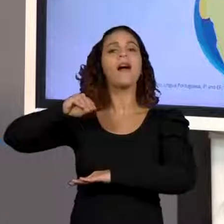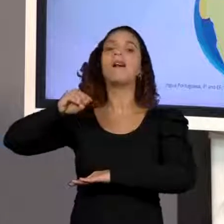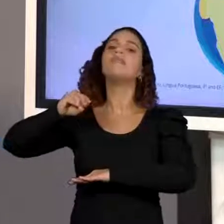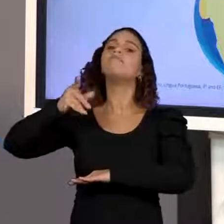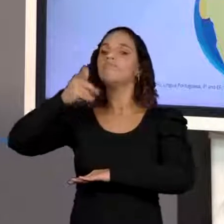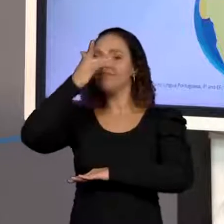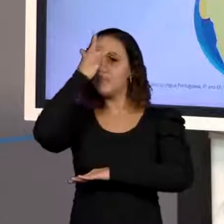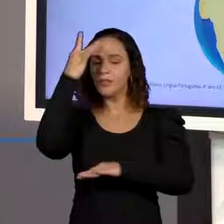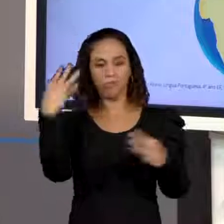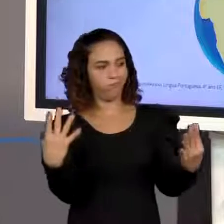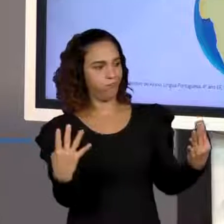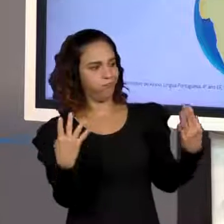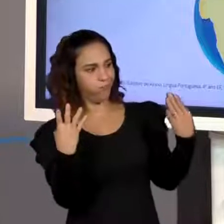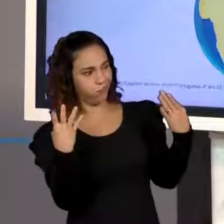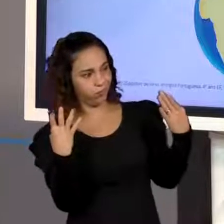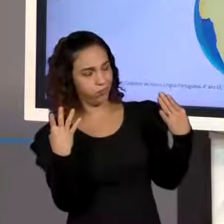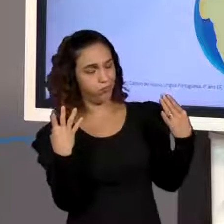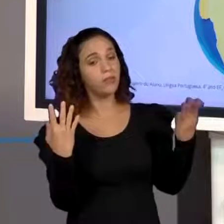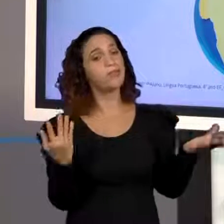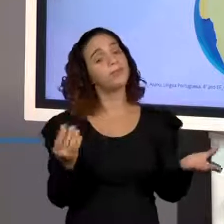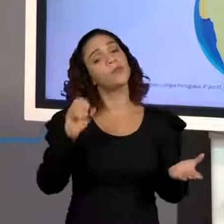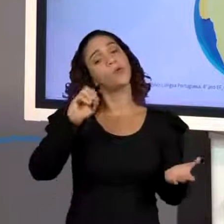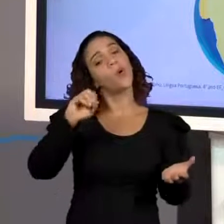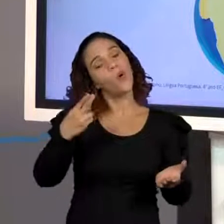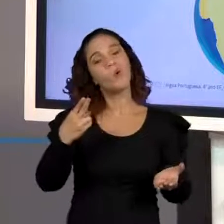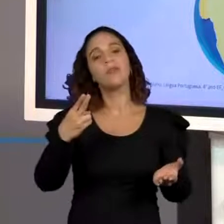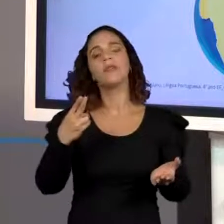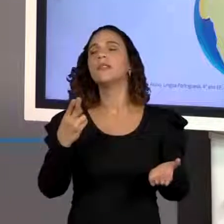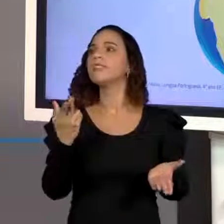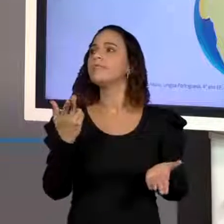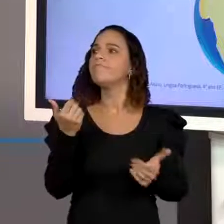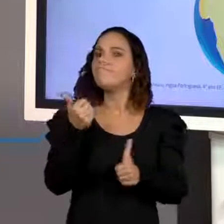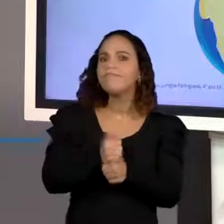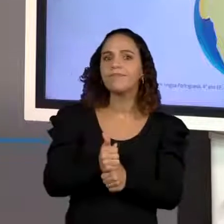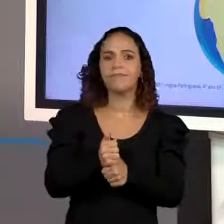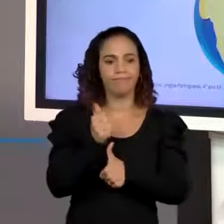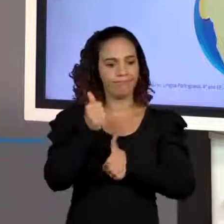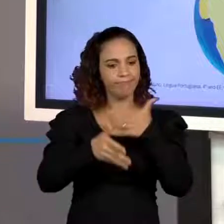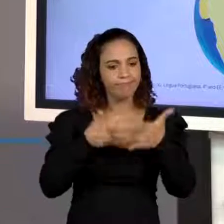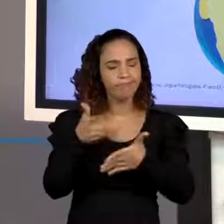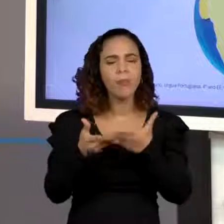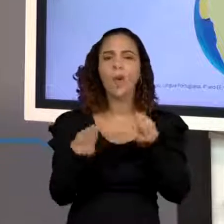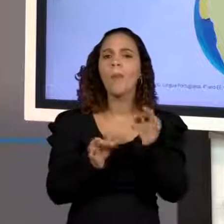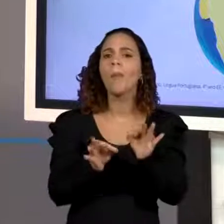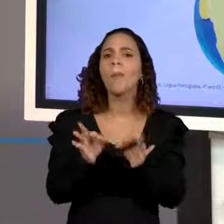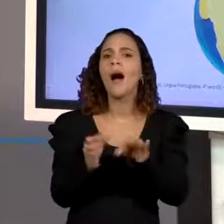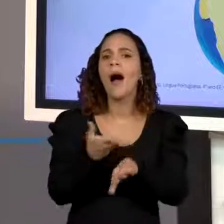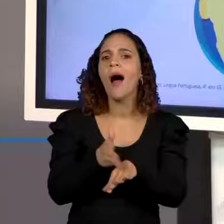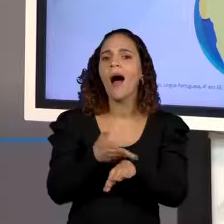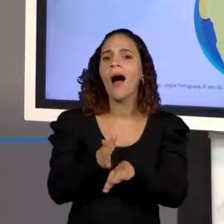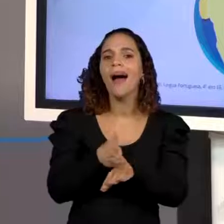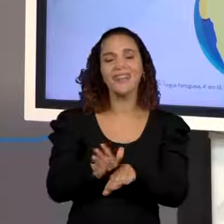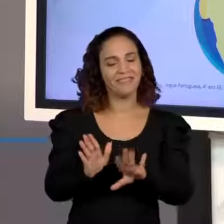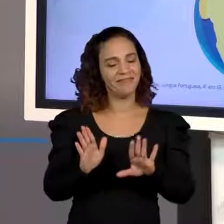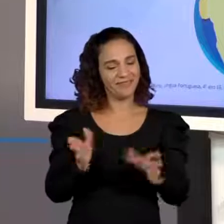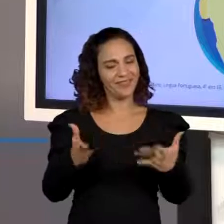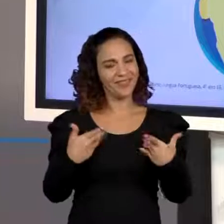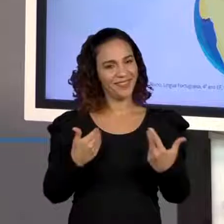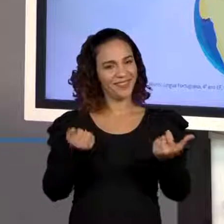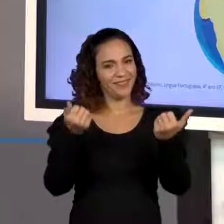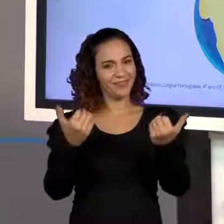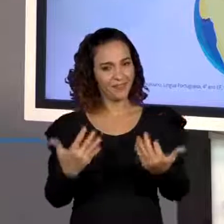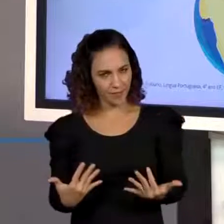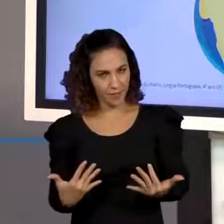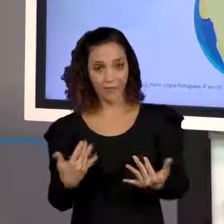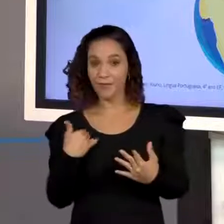me preparar, professor? Eu ainda não sei como se prepara aí para uma leitura em voz alta. Então, hoje nós vamos falar um pouquinho sobre isso e